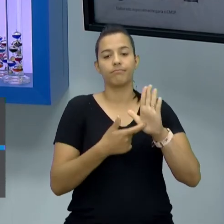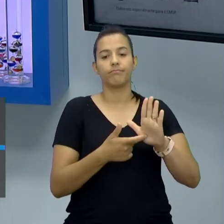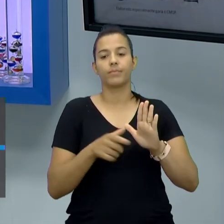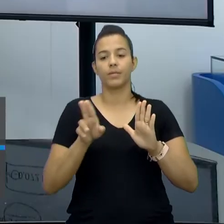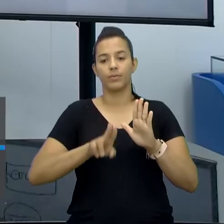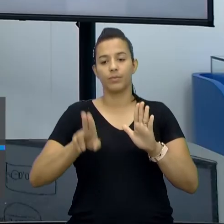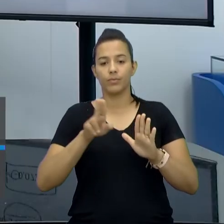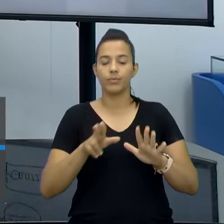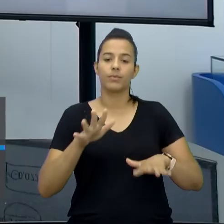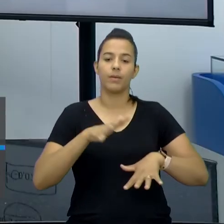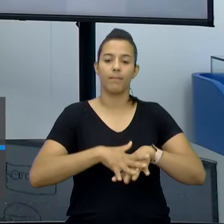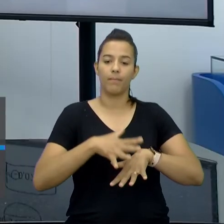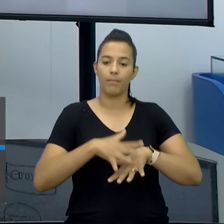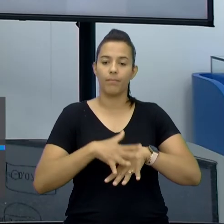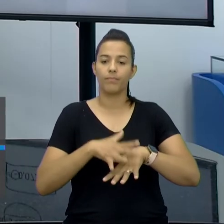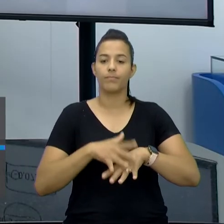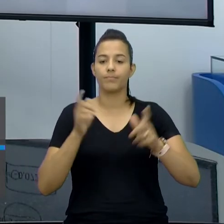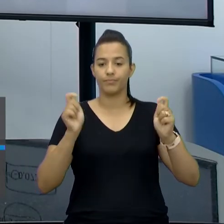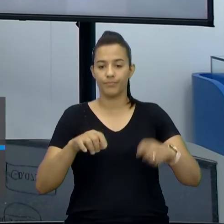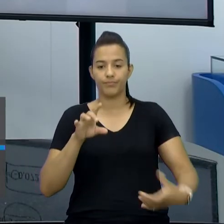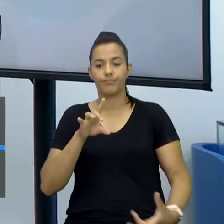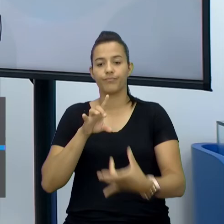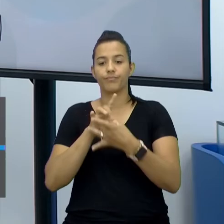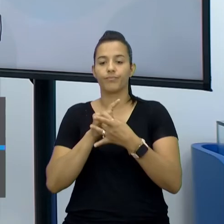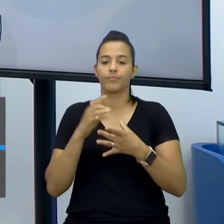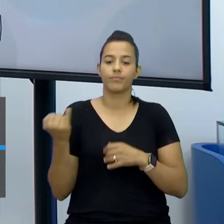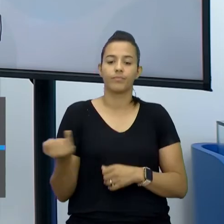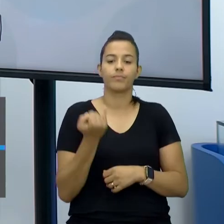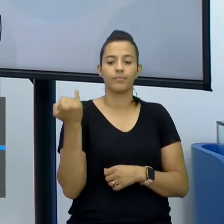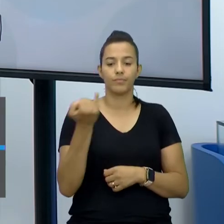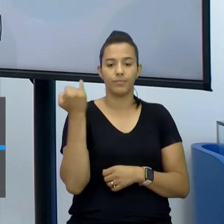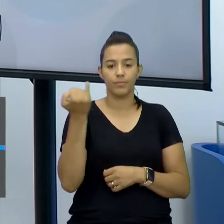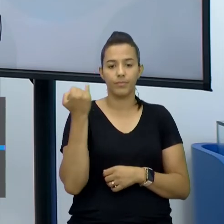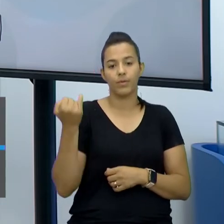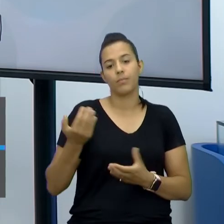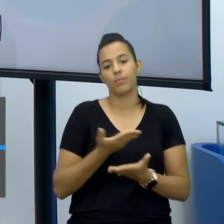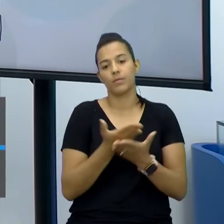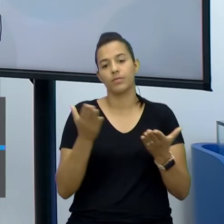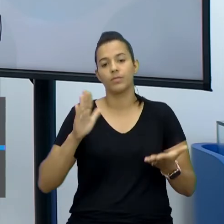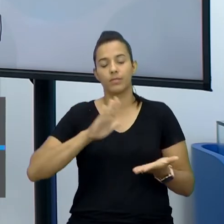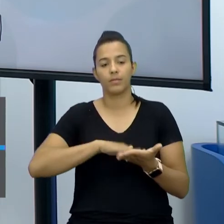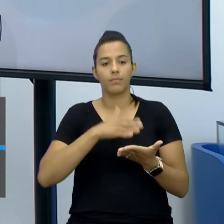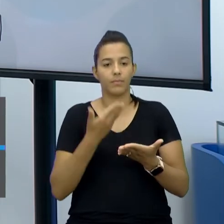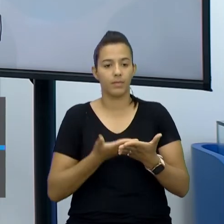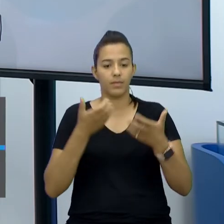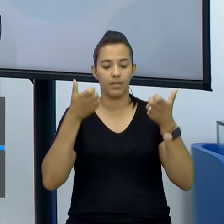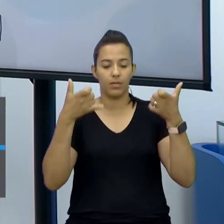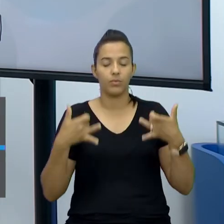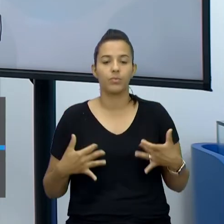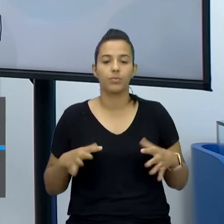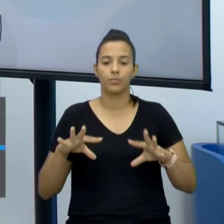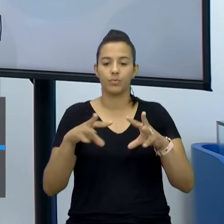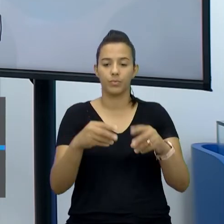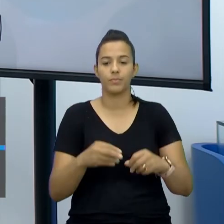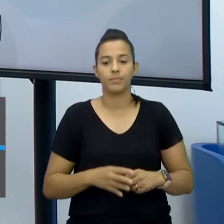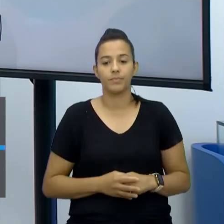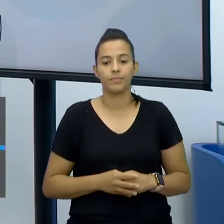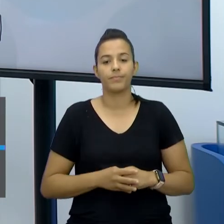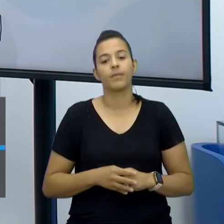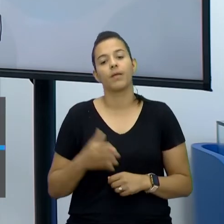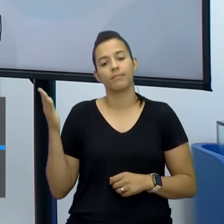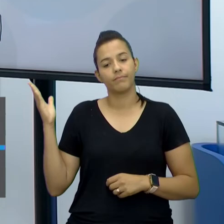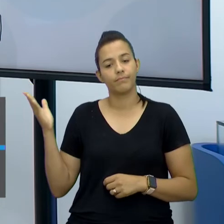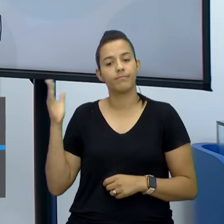uso a matemática como uma ferramenta essencial, né, para a interpretação da natureza. Então você tem que usar o